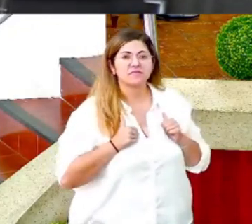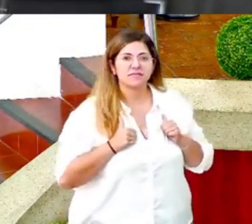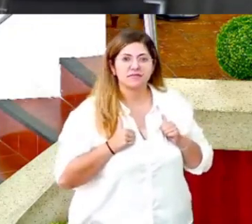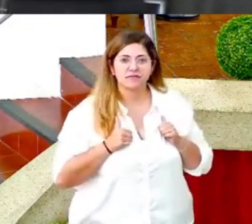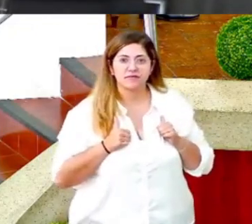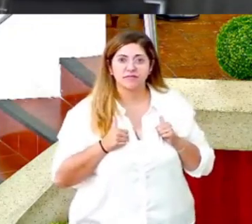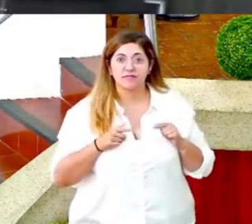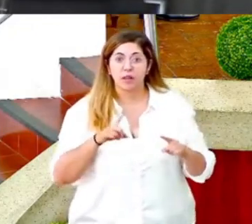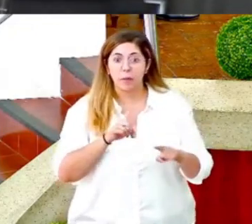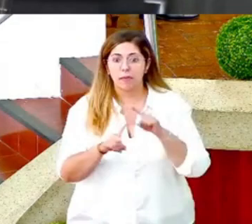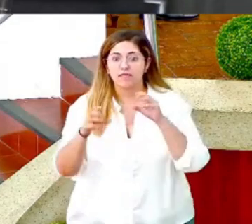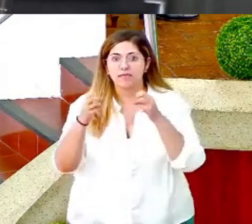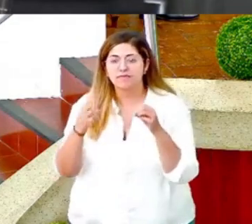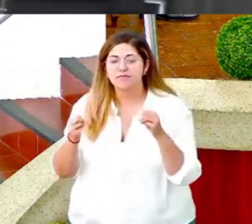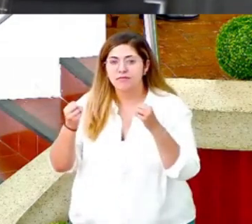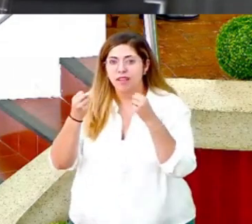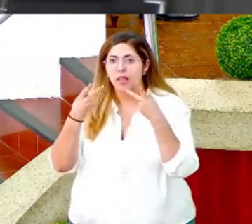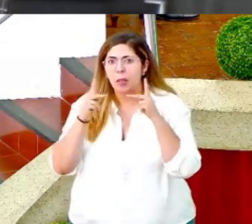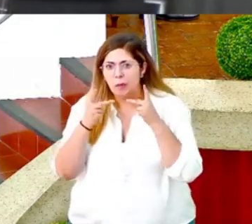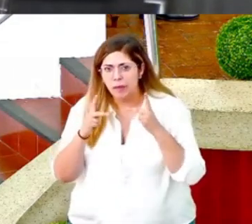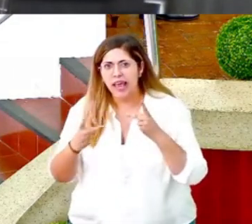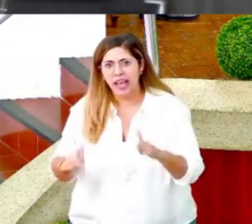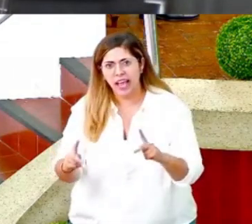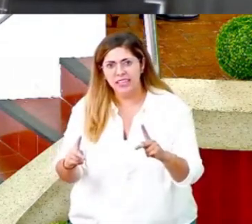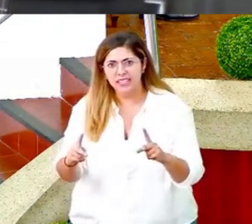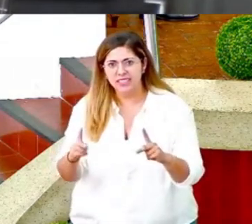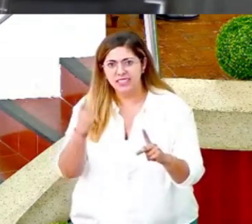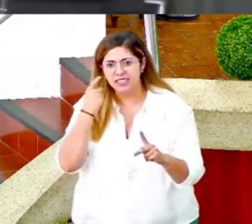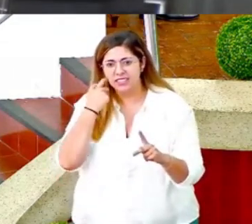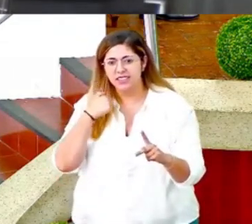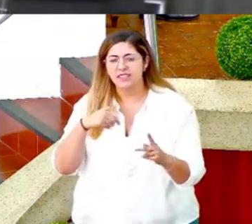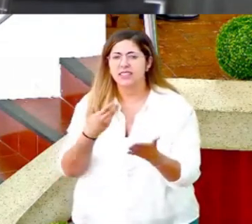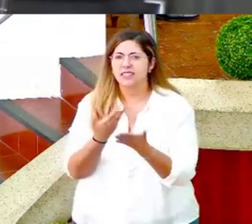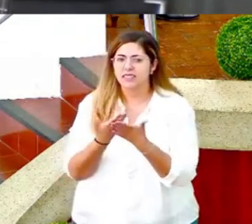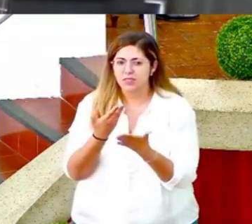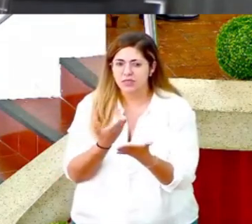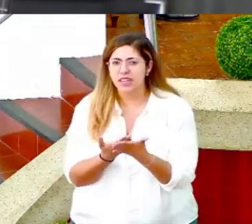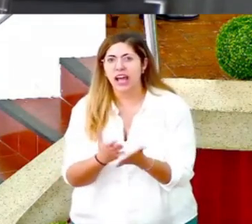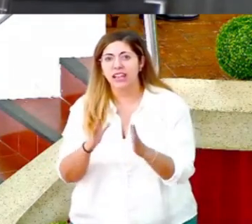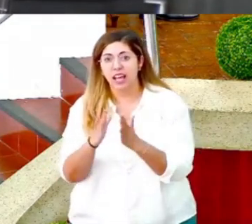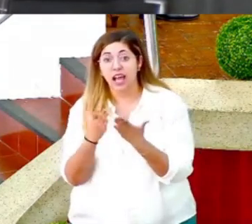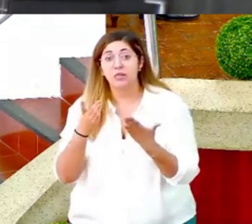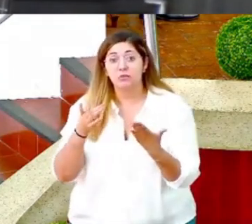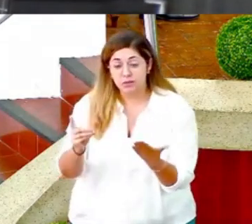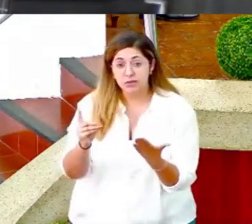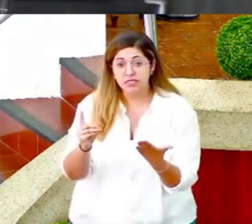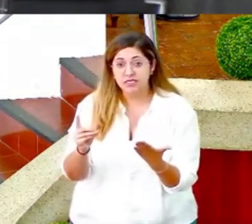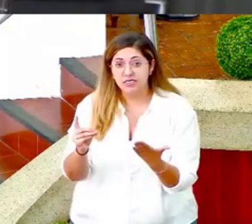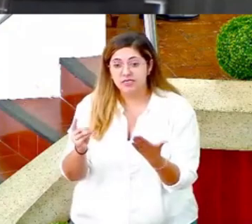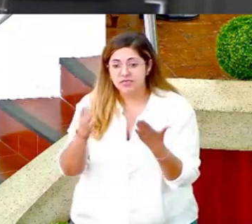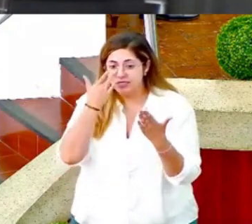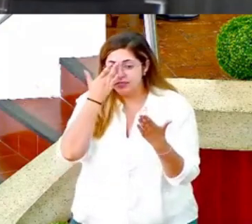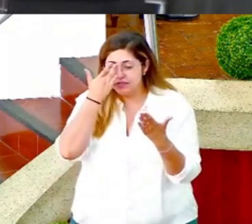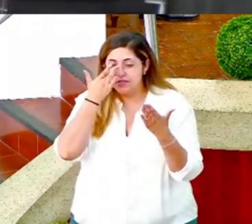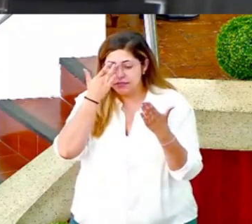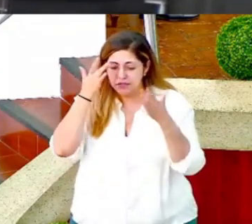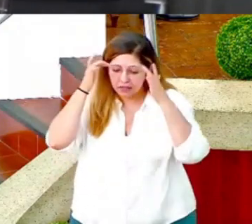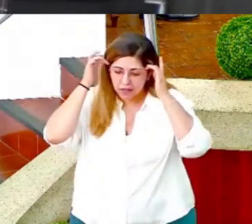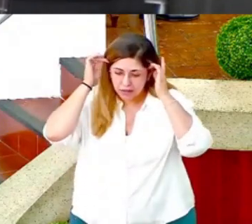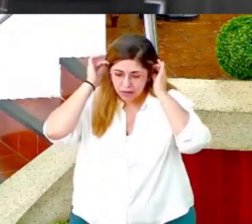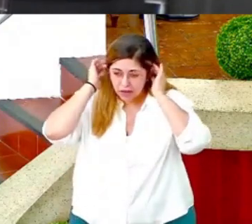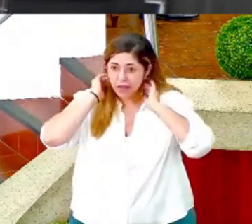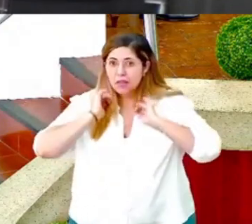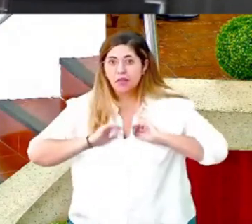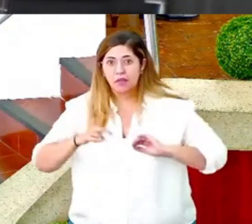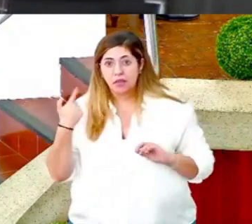é exposta, enquanto nós vivermos longe do peso da palavra, nosso coração fica leve, a